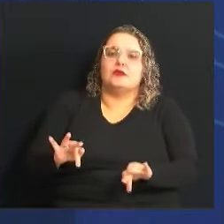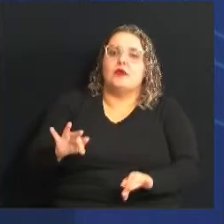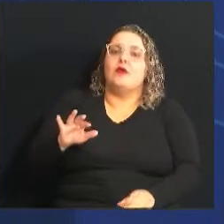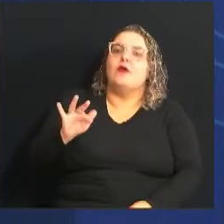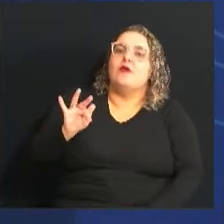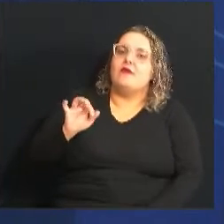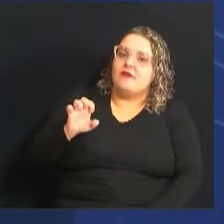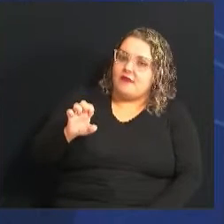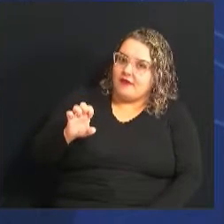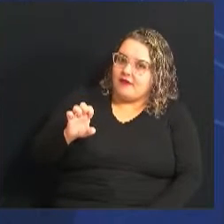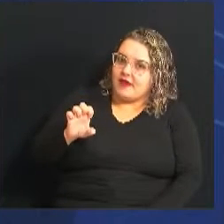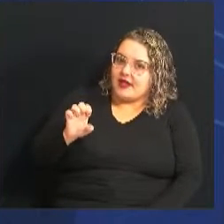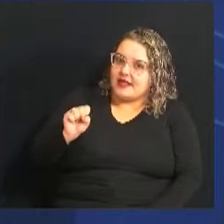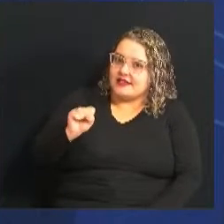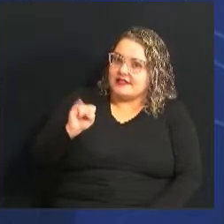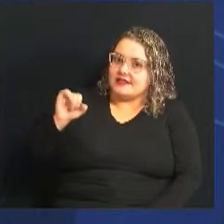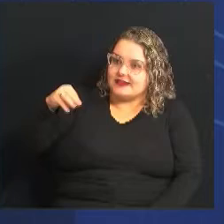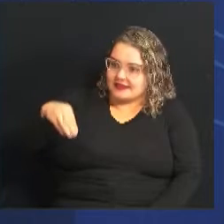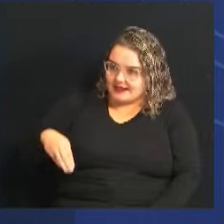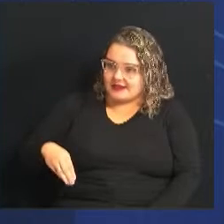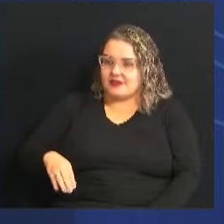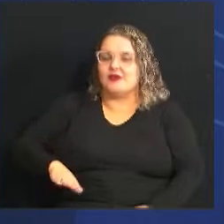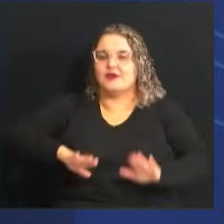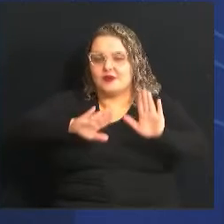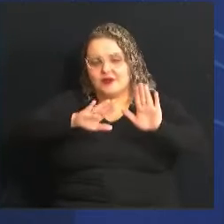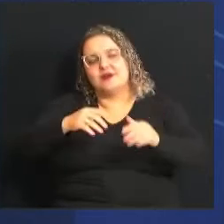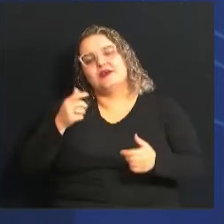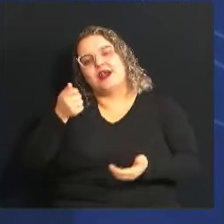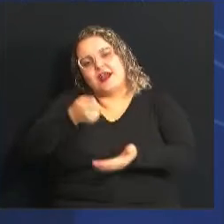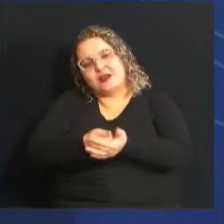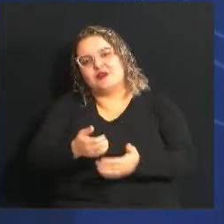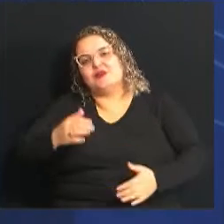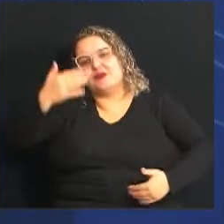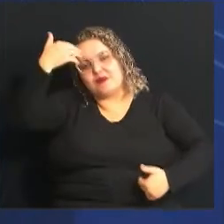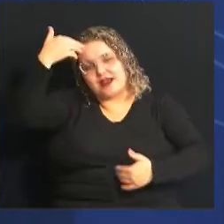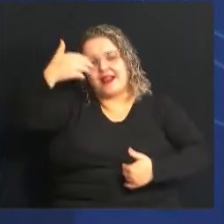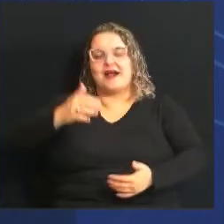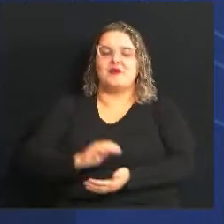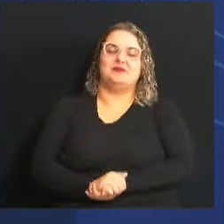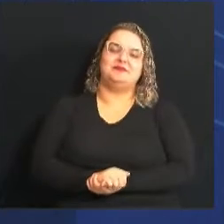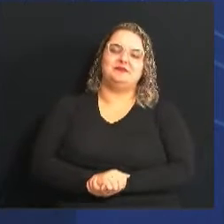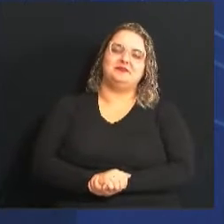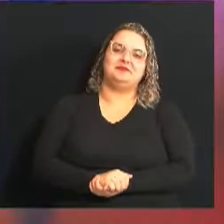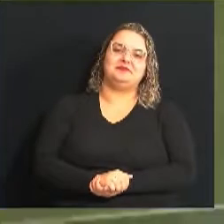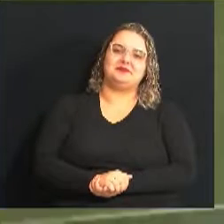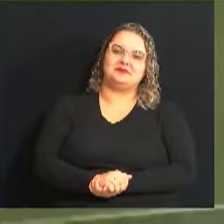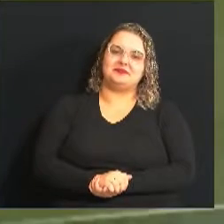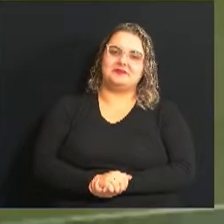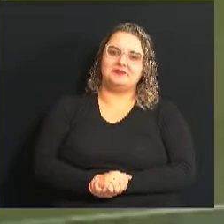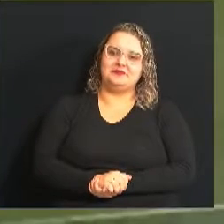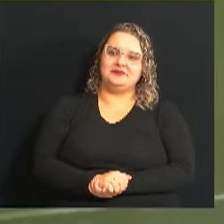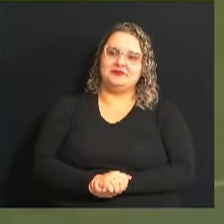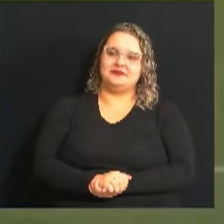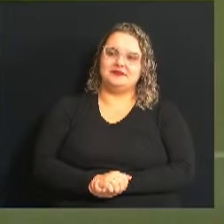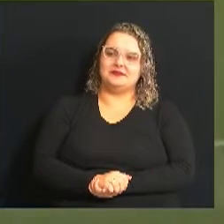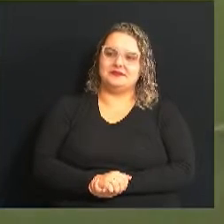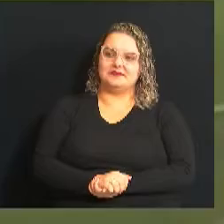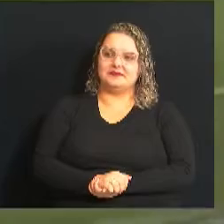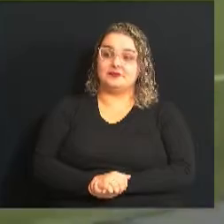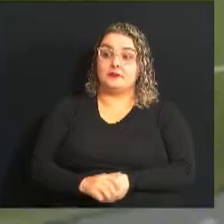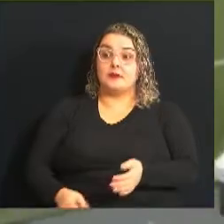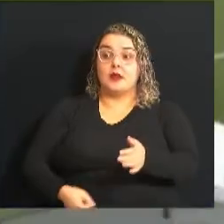Kaique França garantiram a vitória da Macaca. A